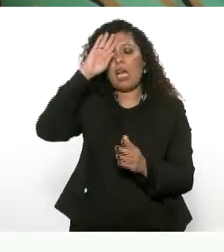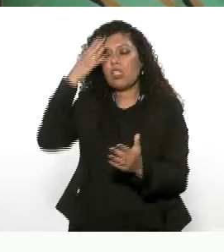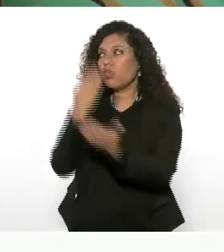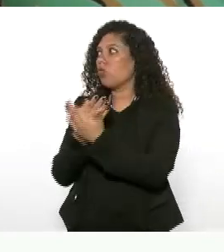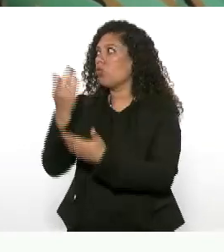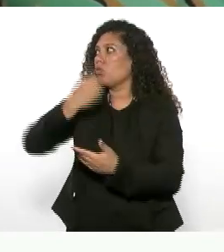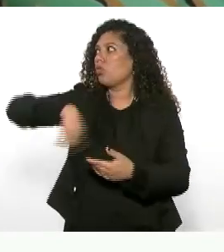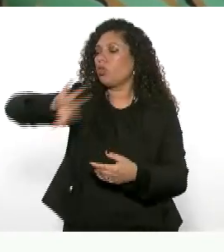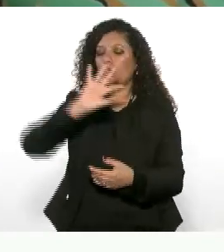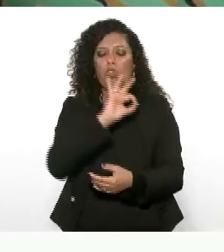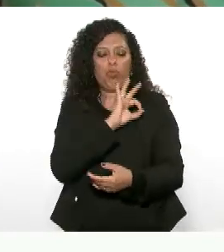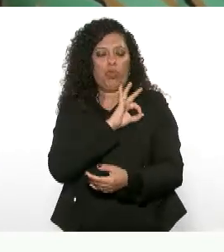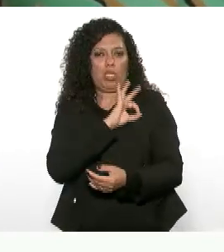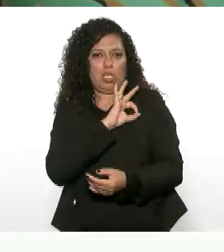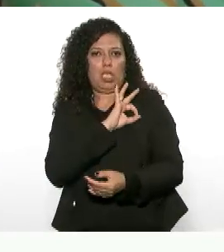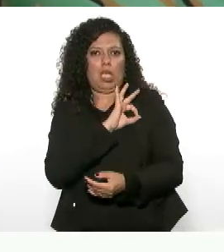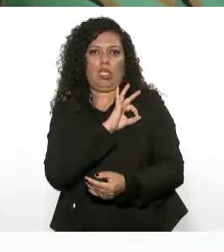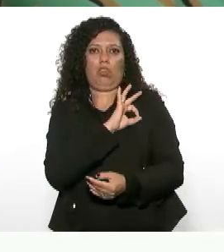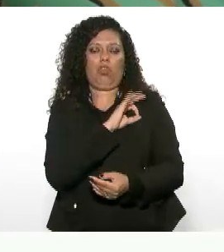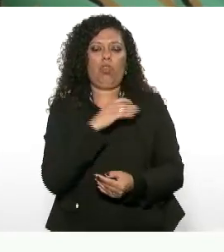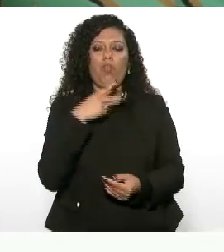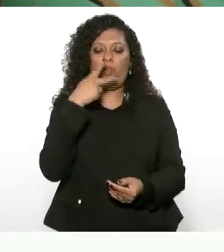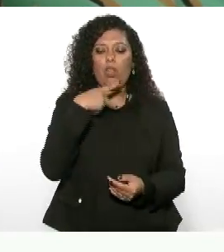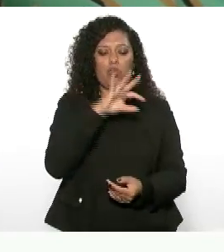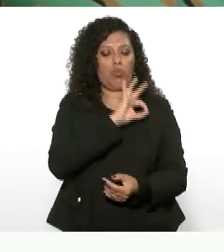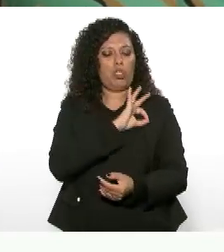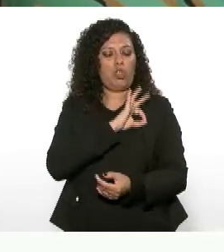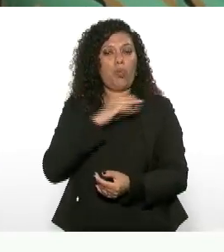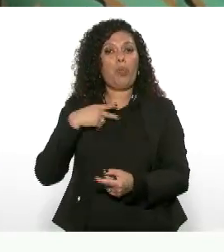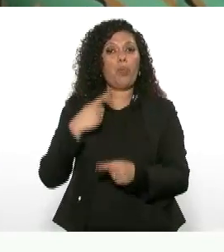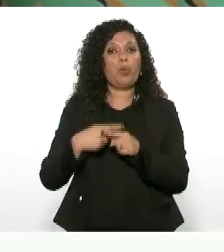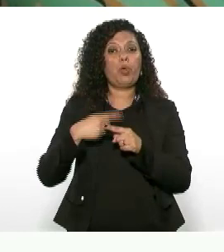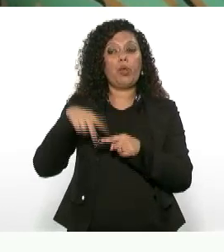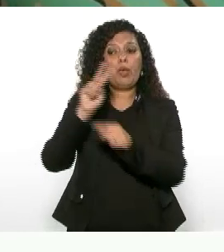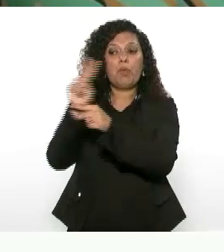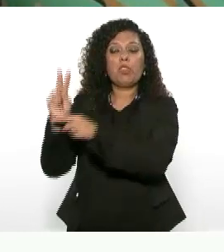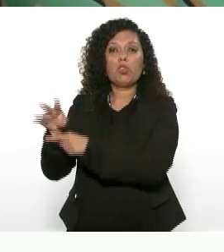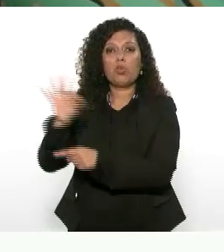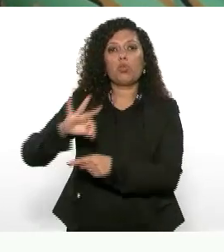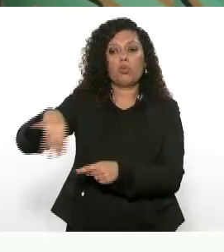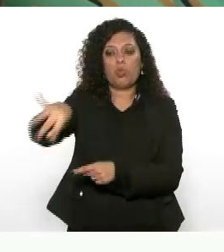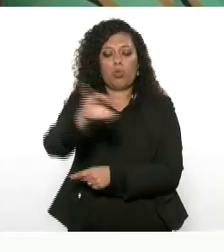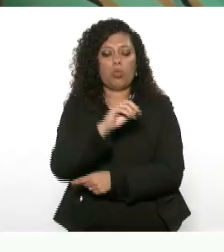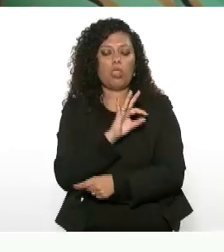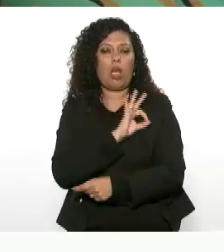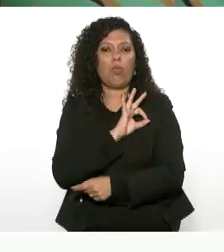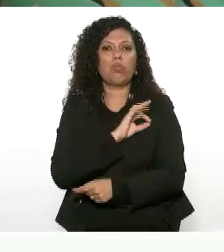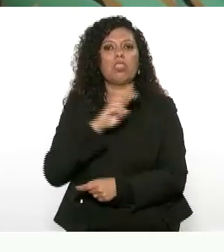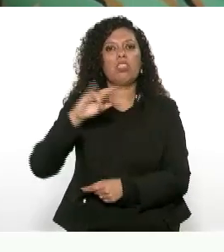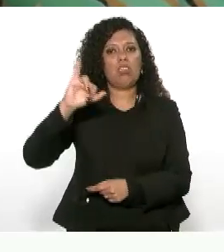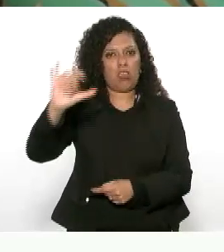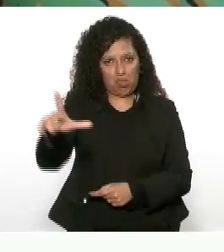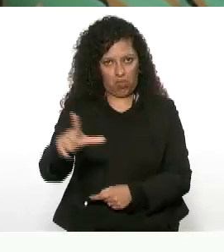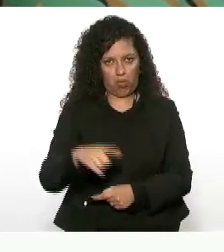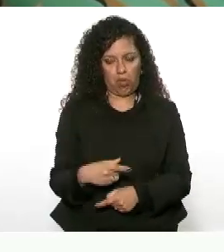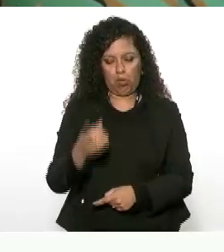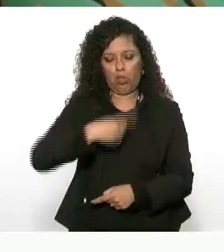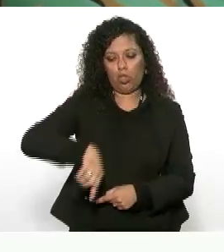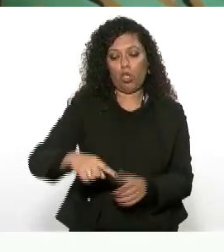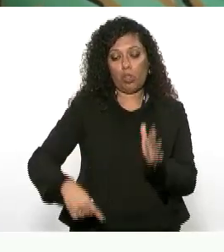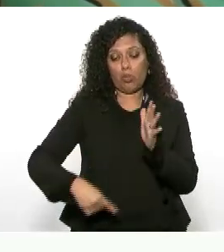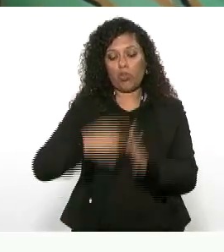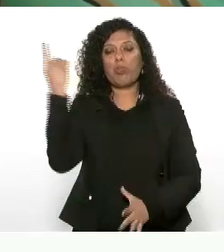né, e falo aqui como representante legítimo de toda a categoria policial civil, somos, de fato, né, os